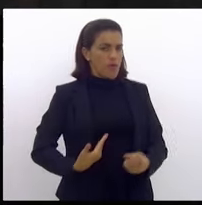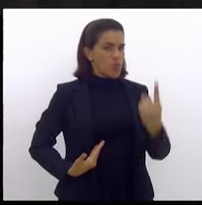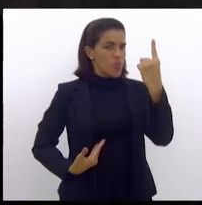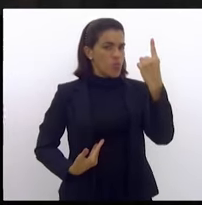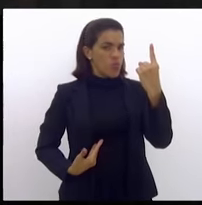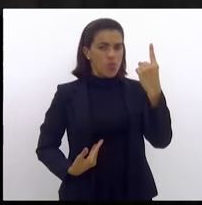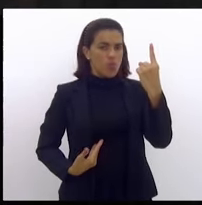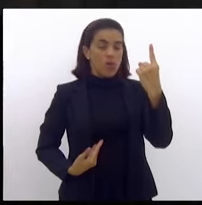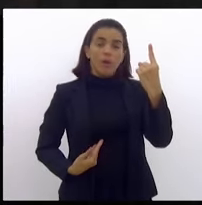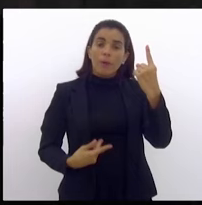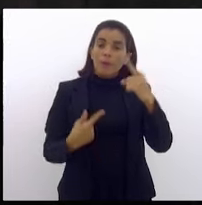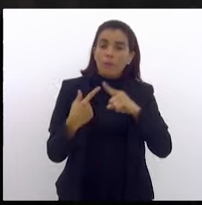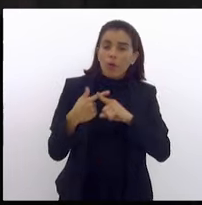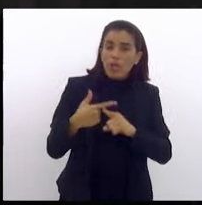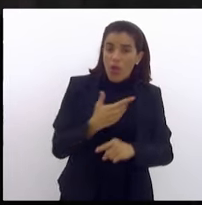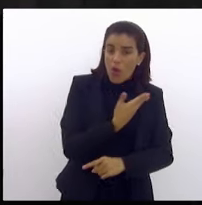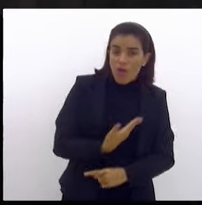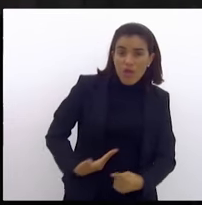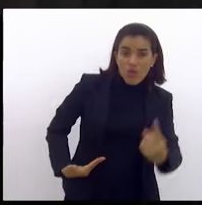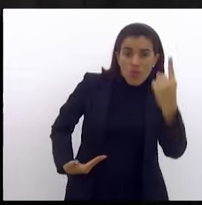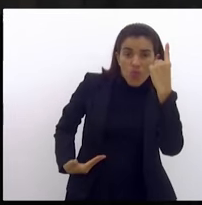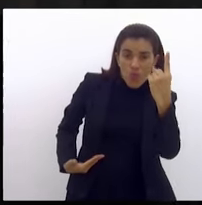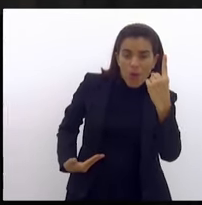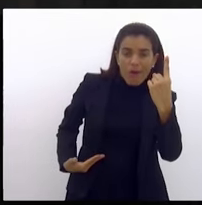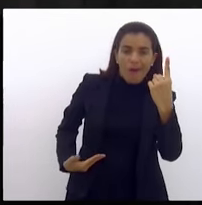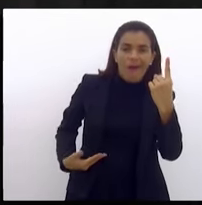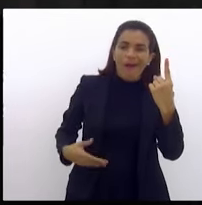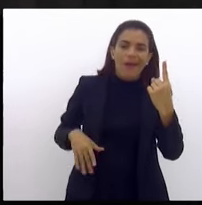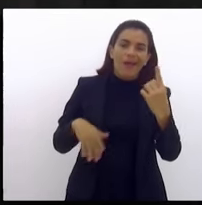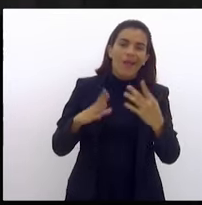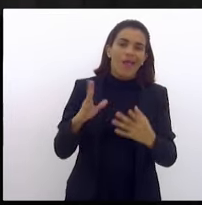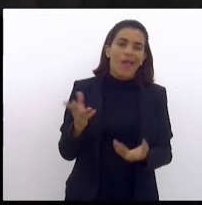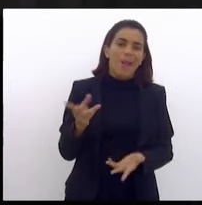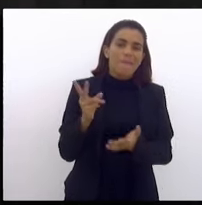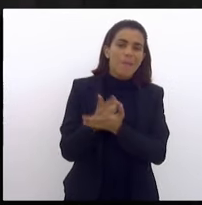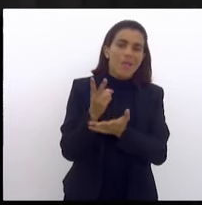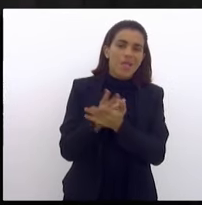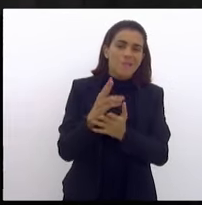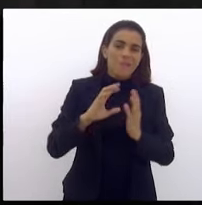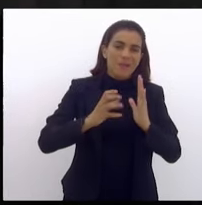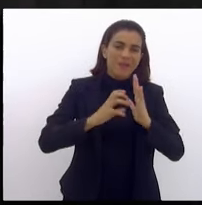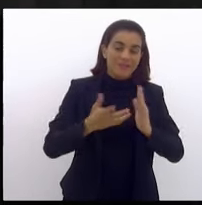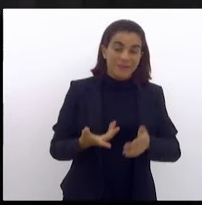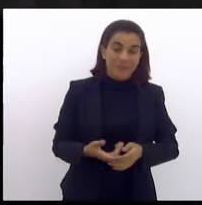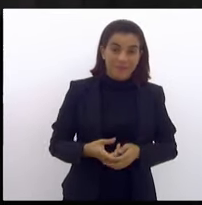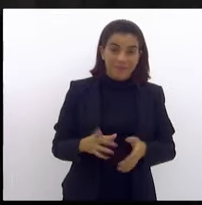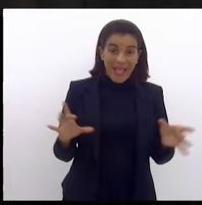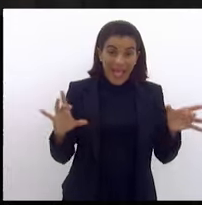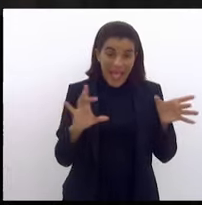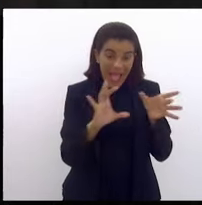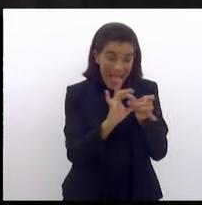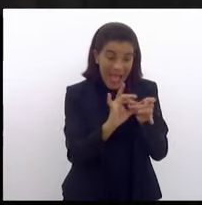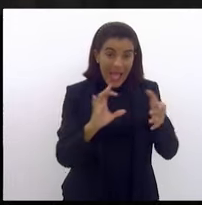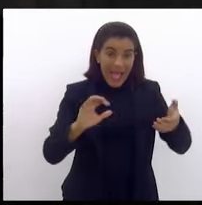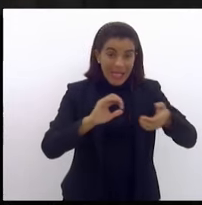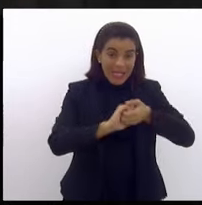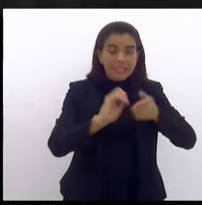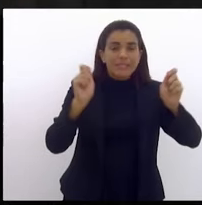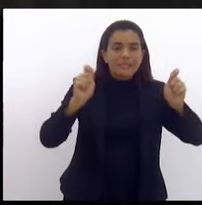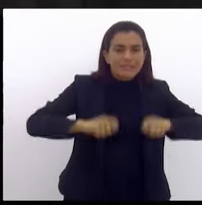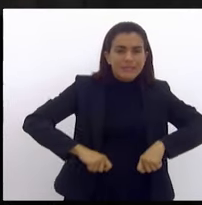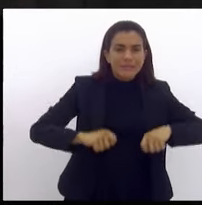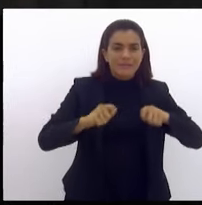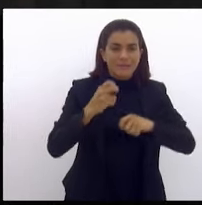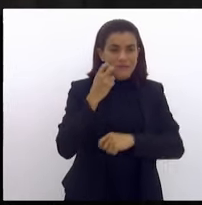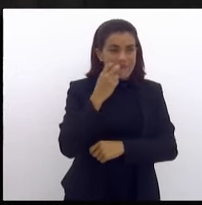único. Porque se fosse governo único, era tudo do mesmo partido. A aliança é a possibilidade de